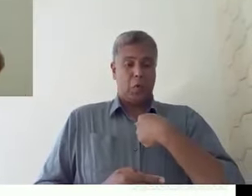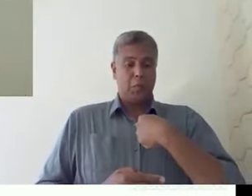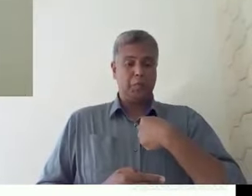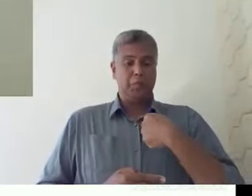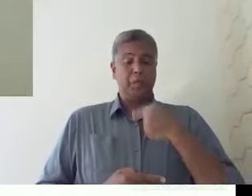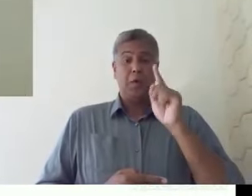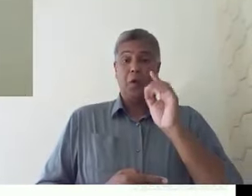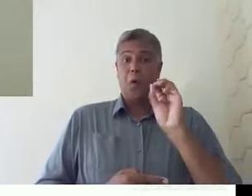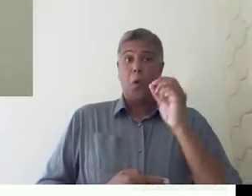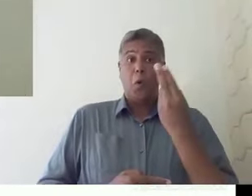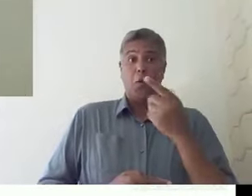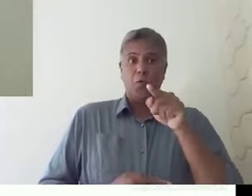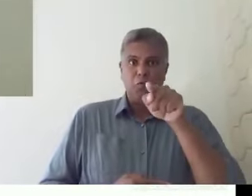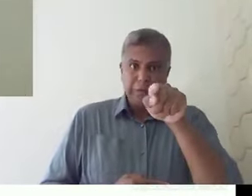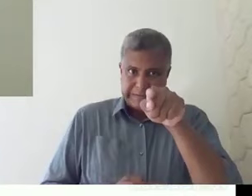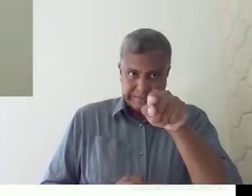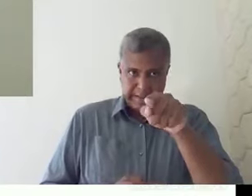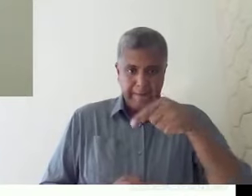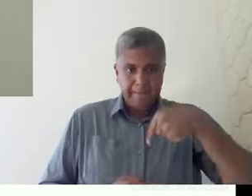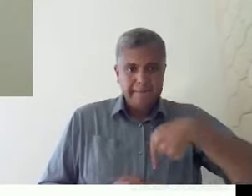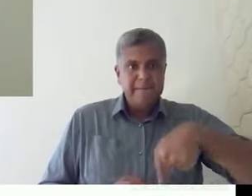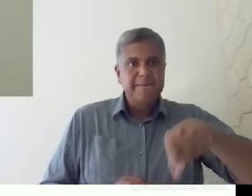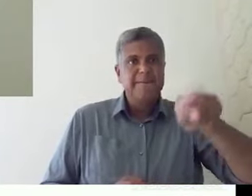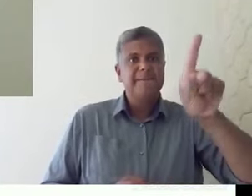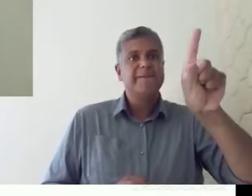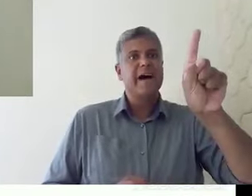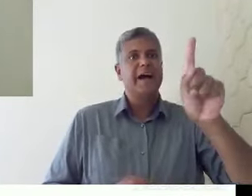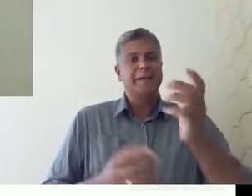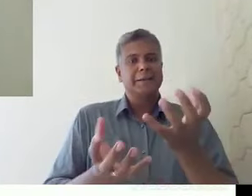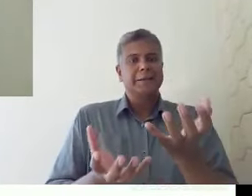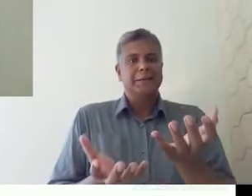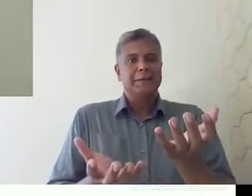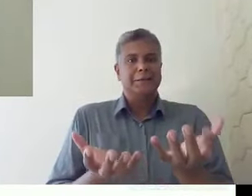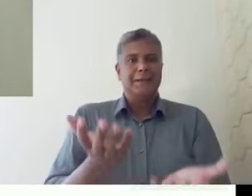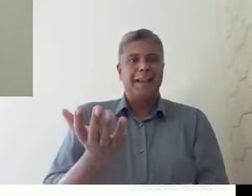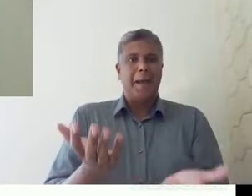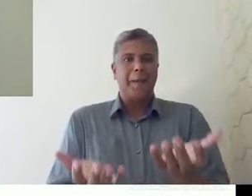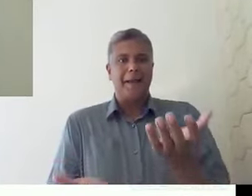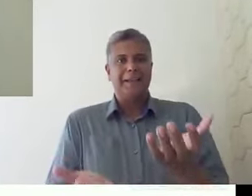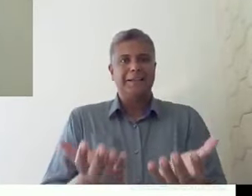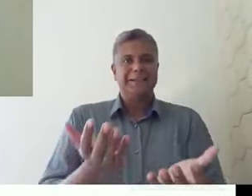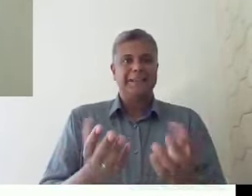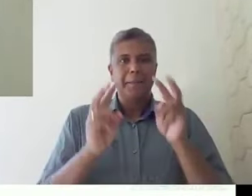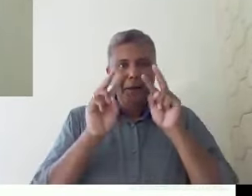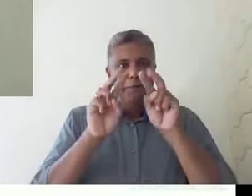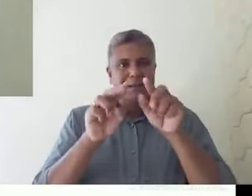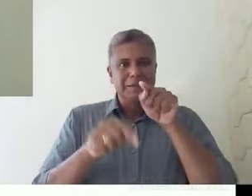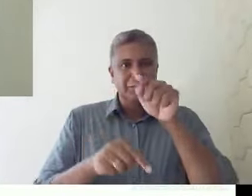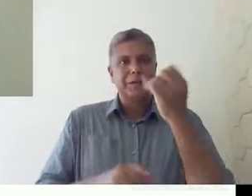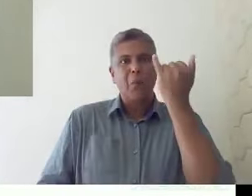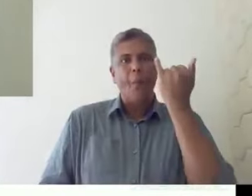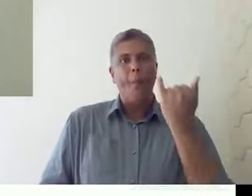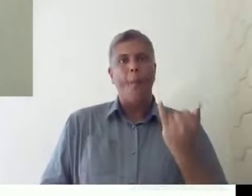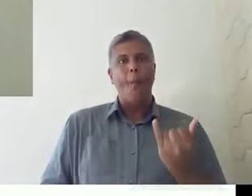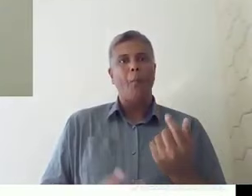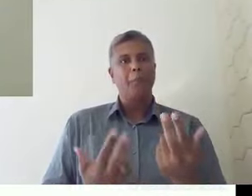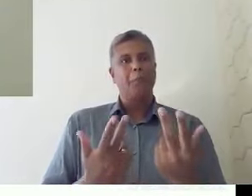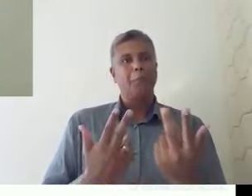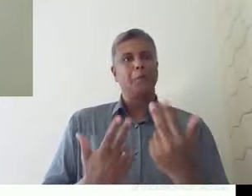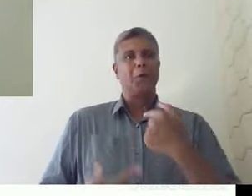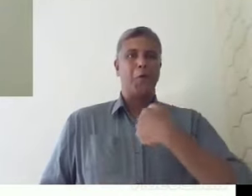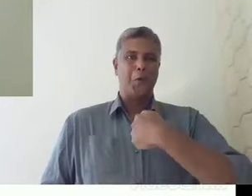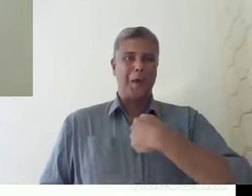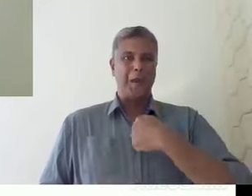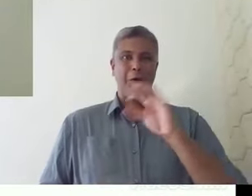exemplo, quando você vai à balança, vai certificar se você está magrinho que nem